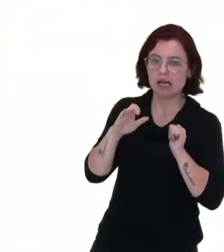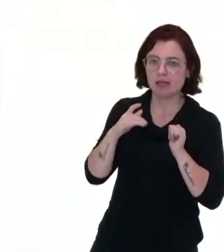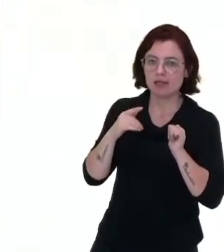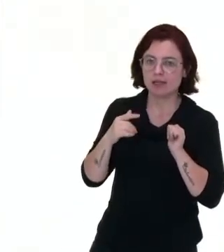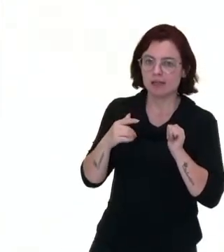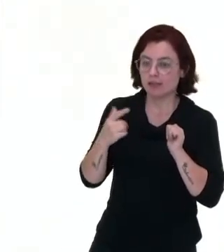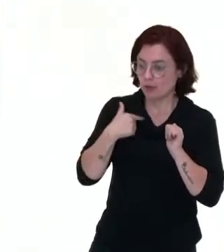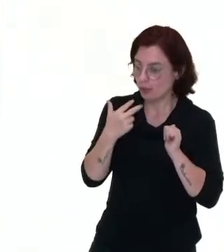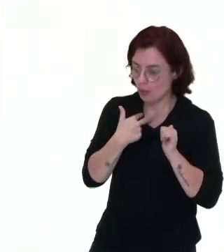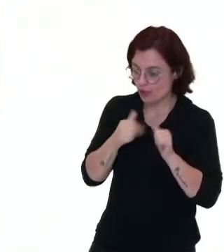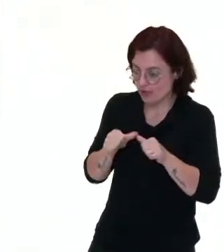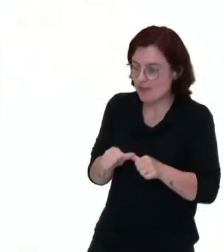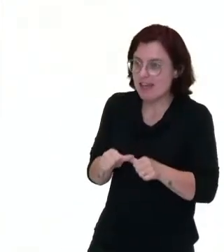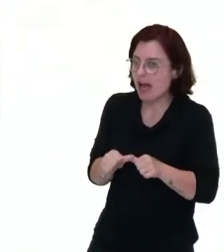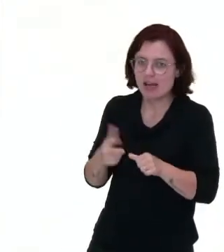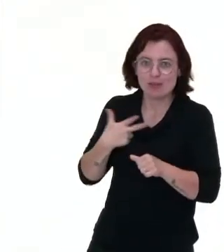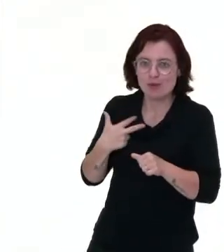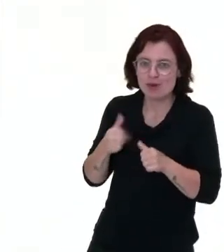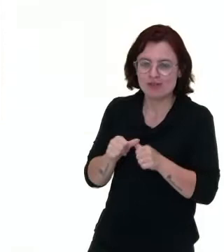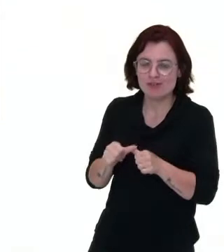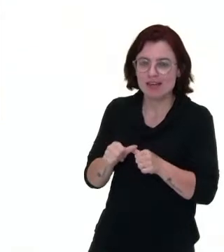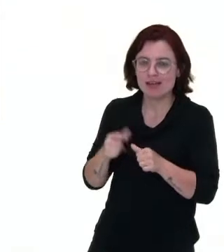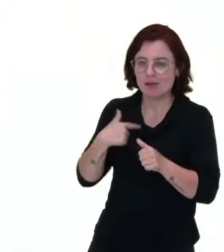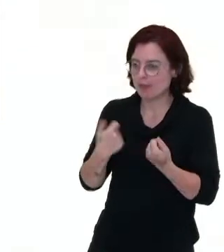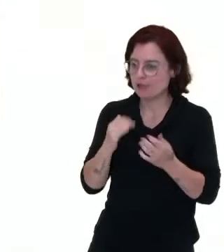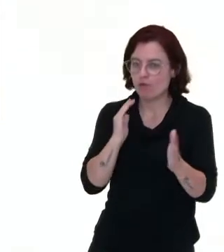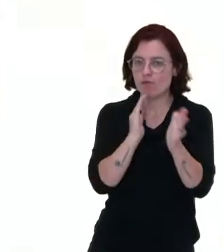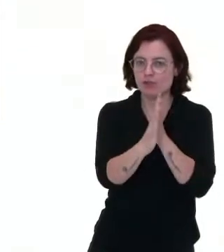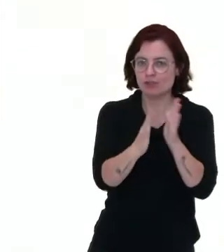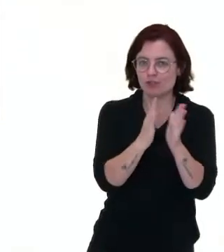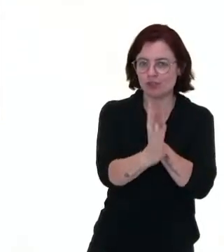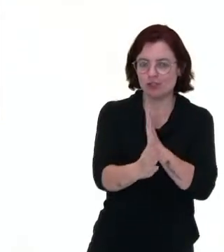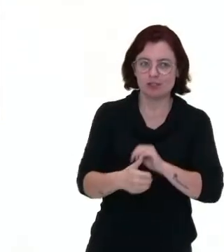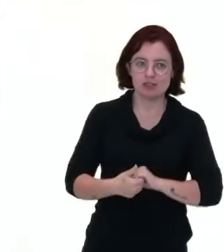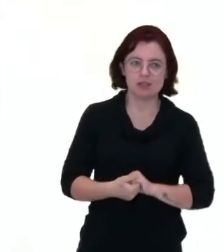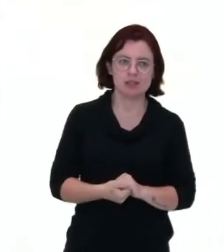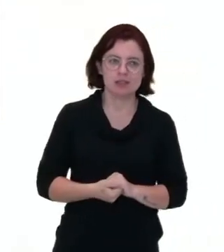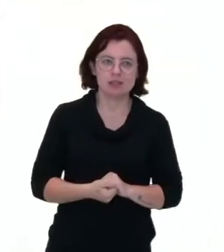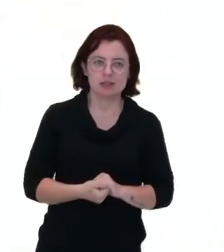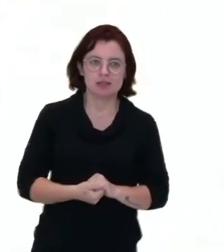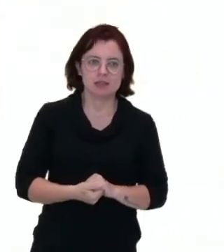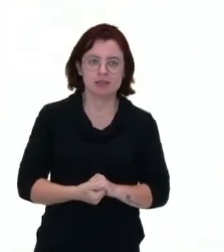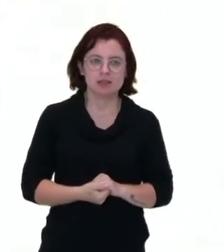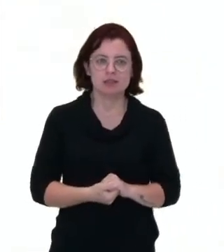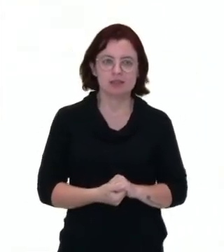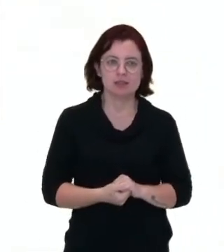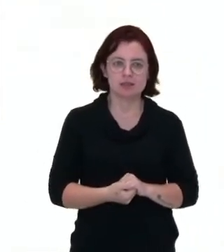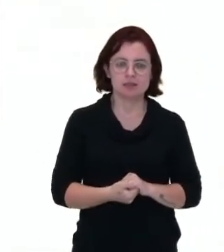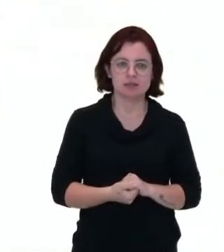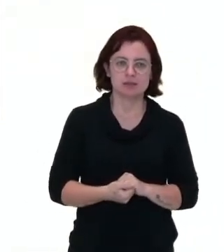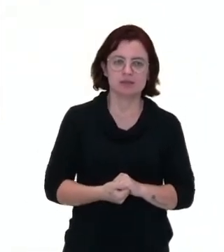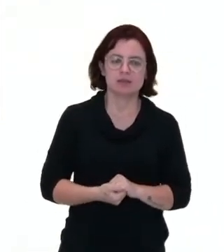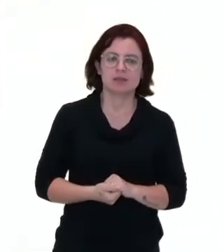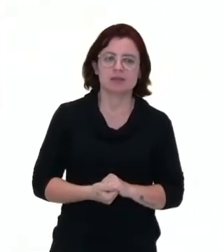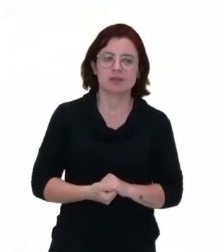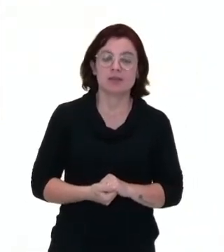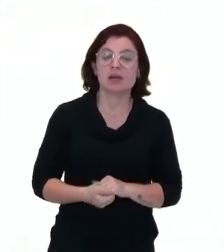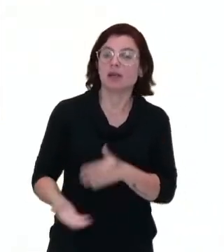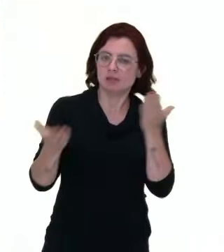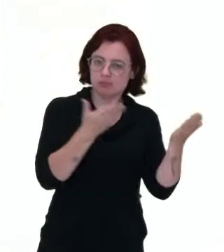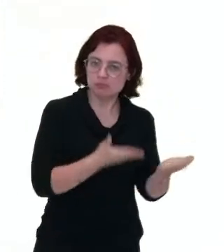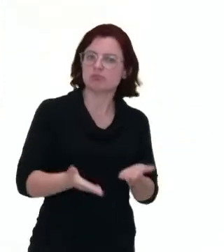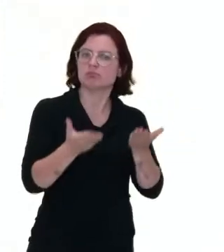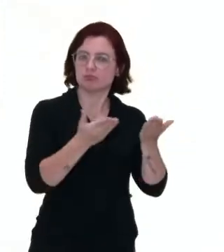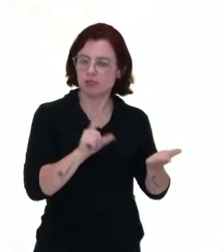pode permanecer em xeque e tampouco pode mover-se para uma casa onde ficará em xeque. Assim sendo,